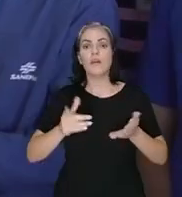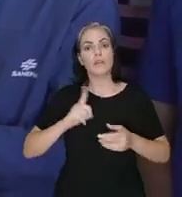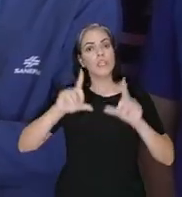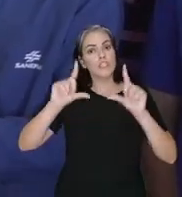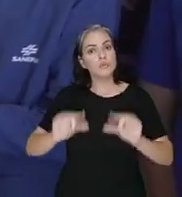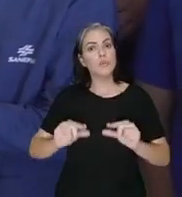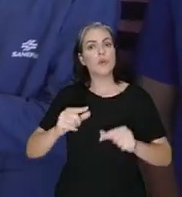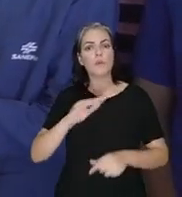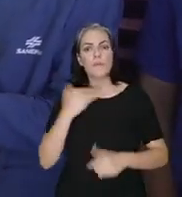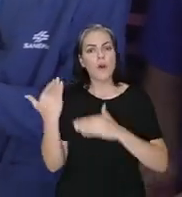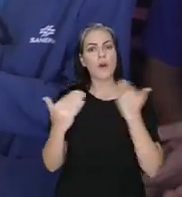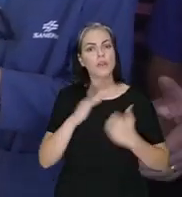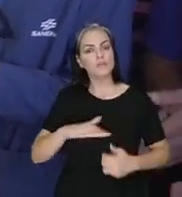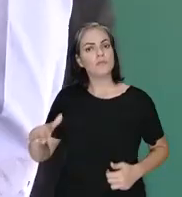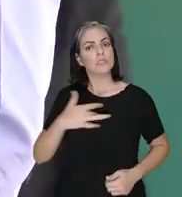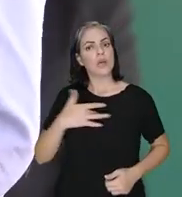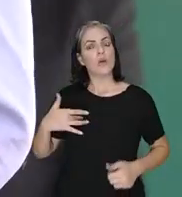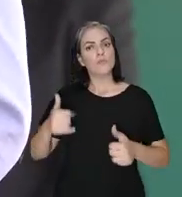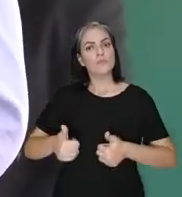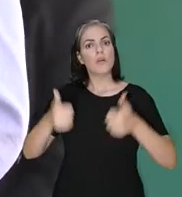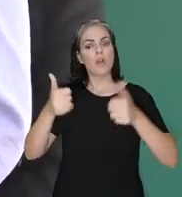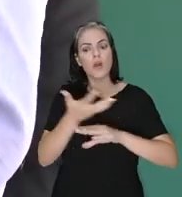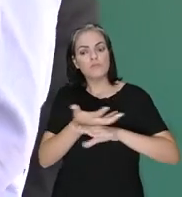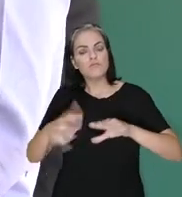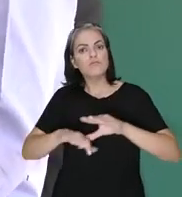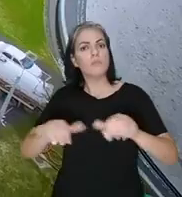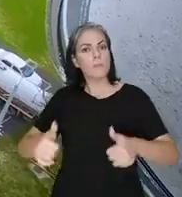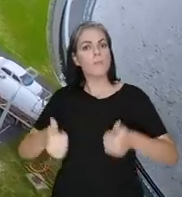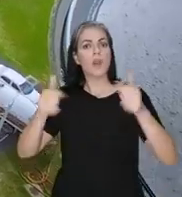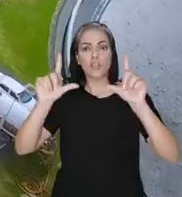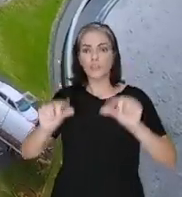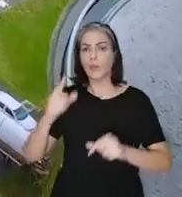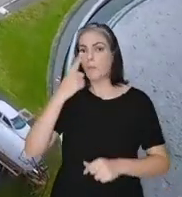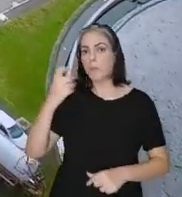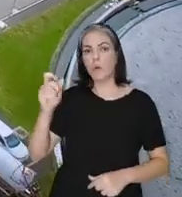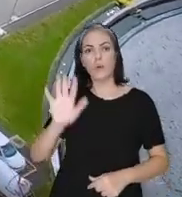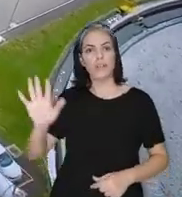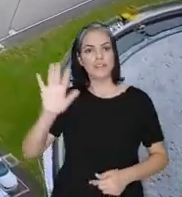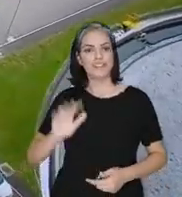mortalidade infantil, a gente fala em melhorar o meio ambiente, né? Deixar de poluir.